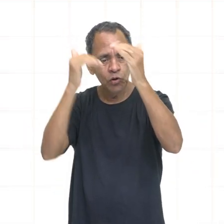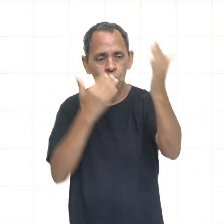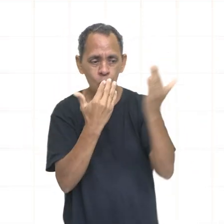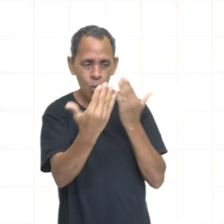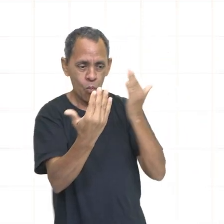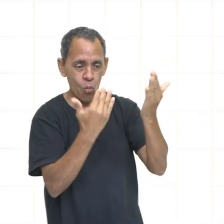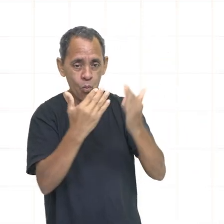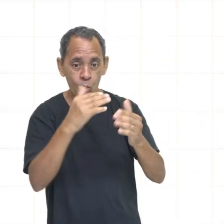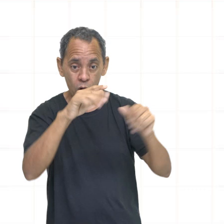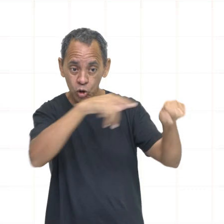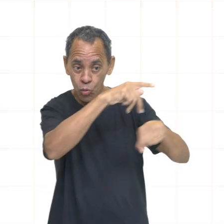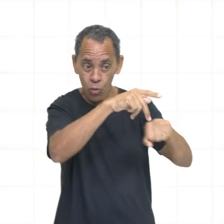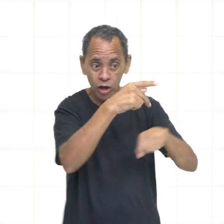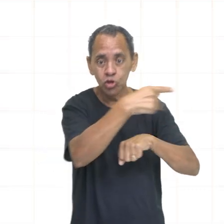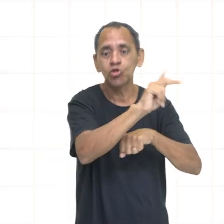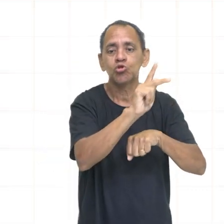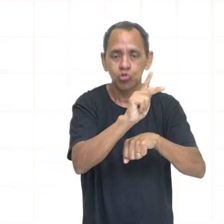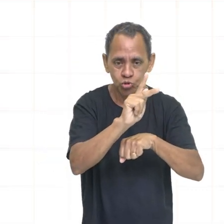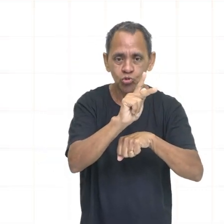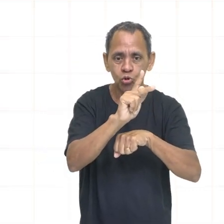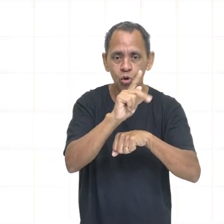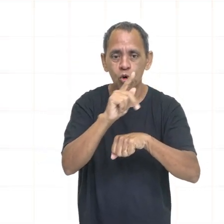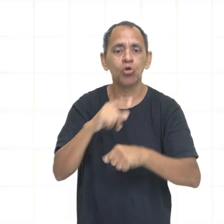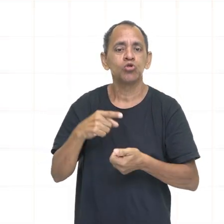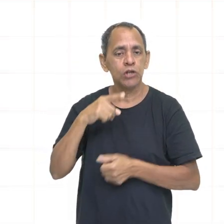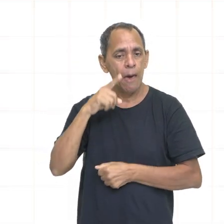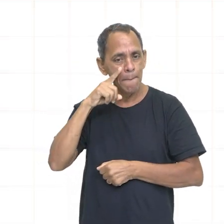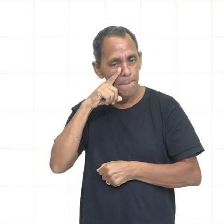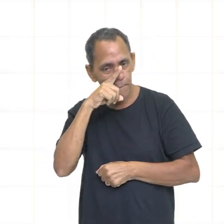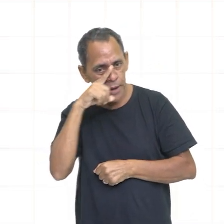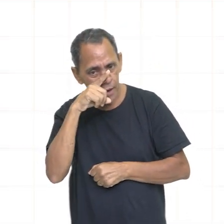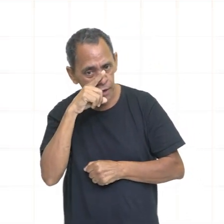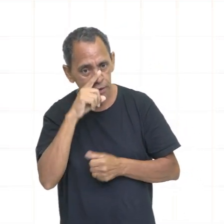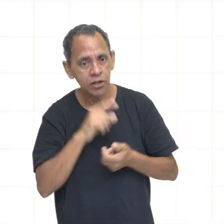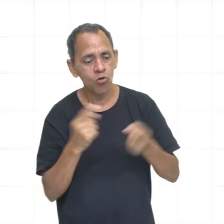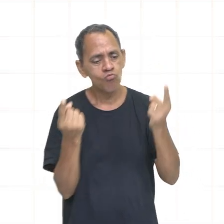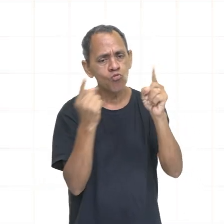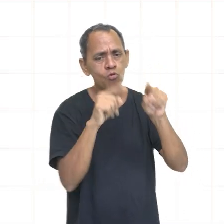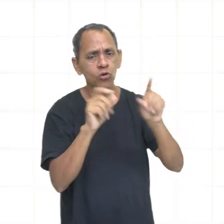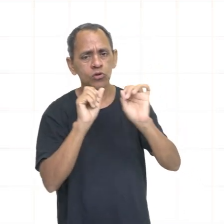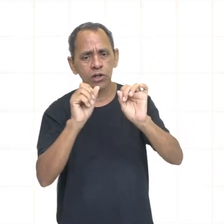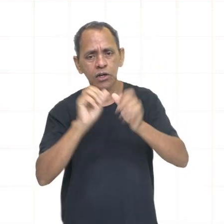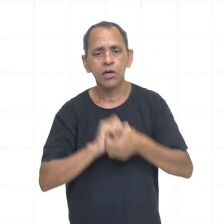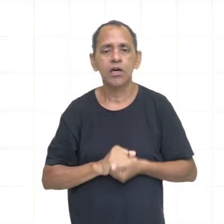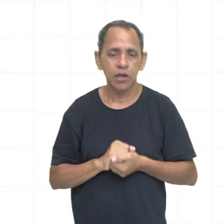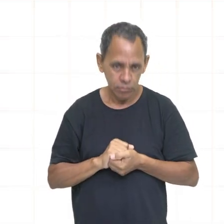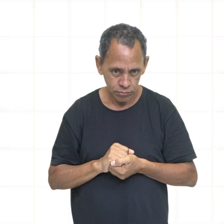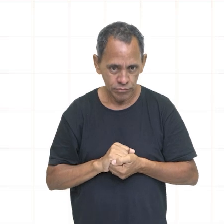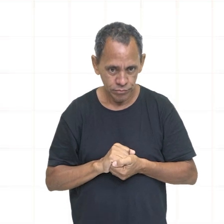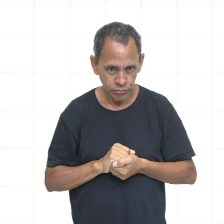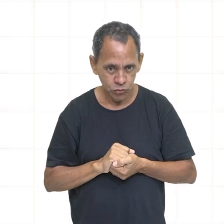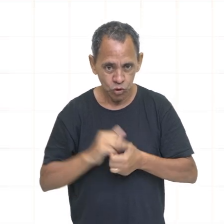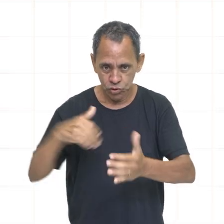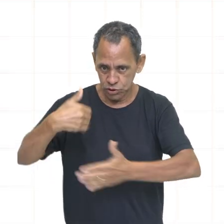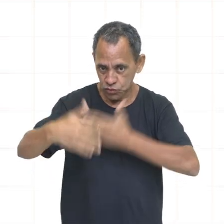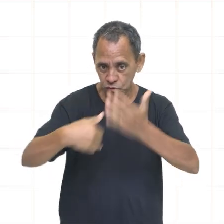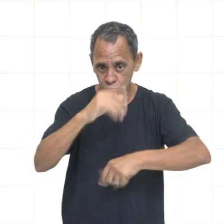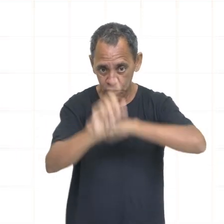seu desenvolvimento. Professor, mas afinal de contas, professor, o que é nacionalismo,